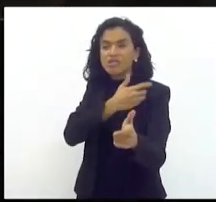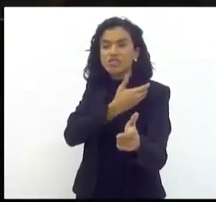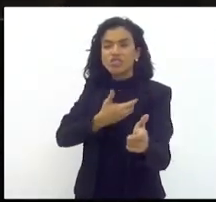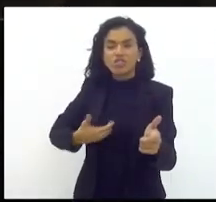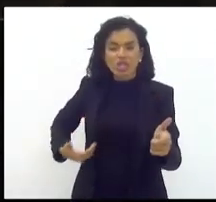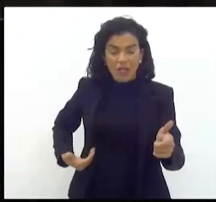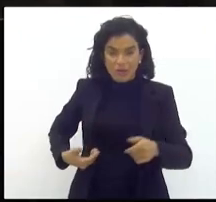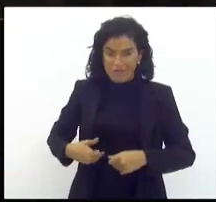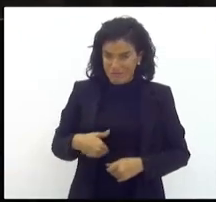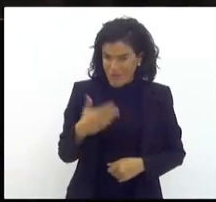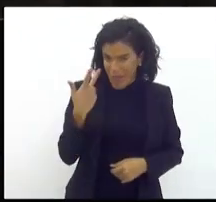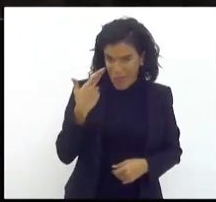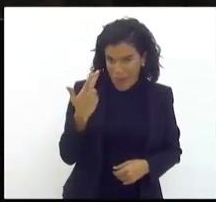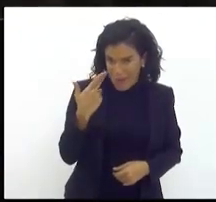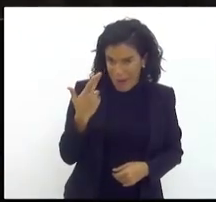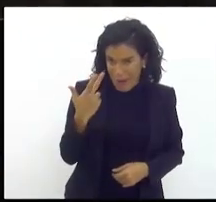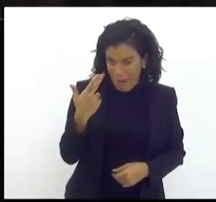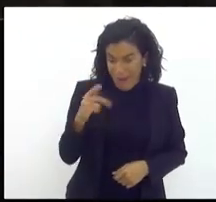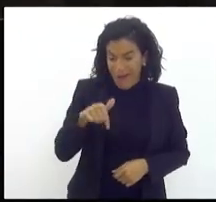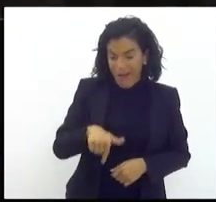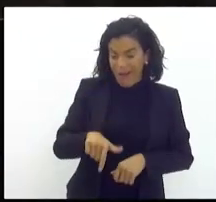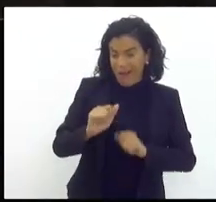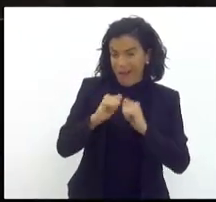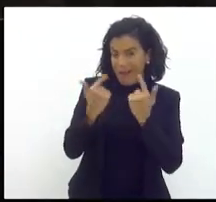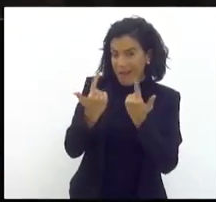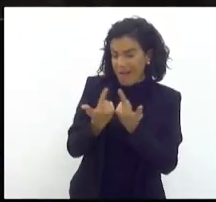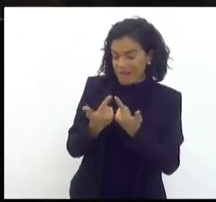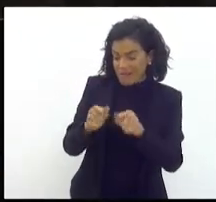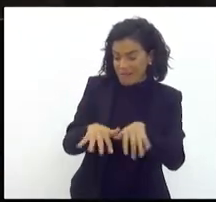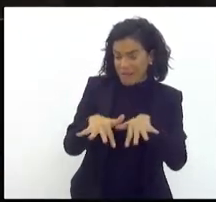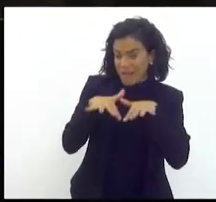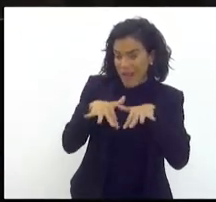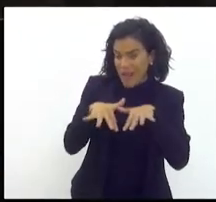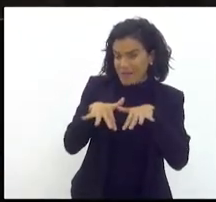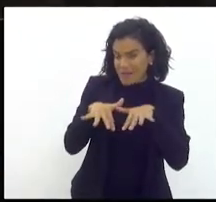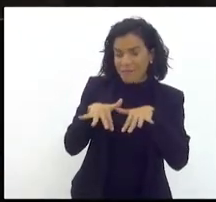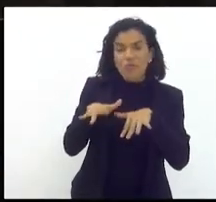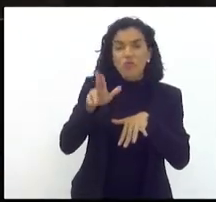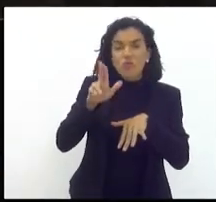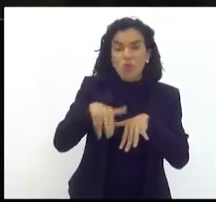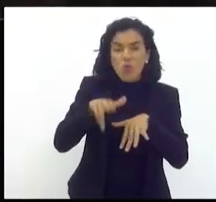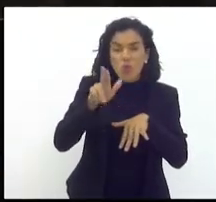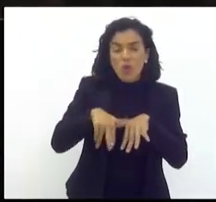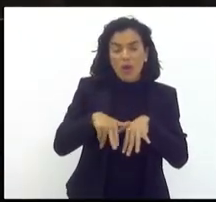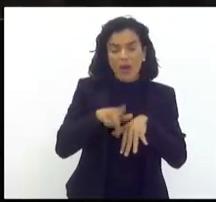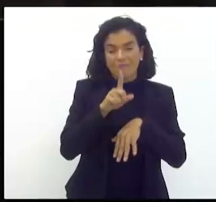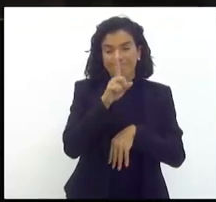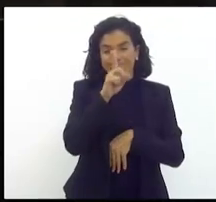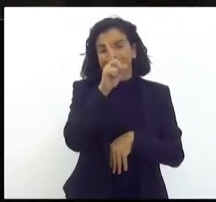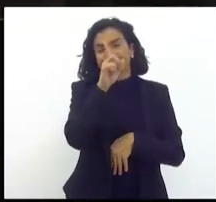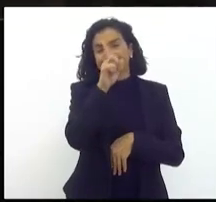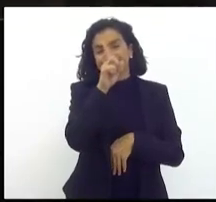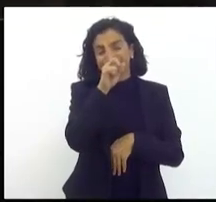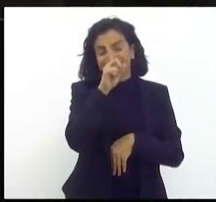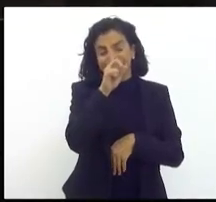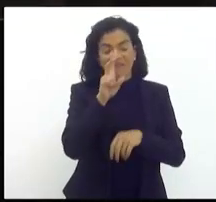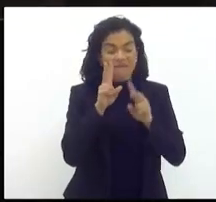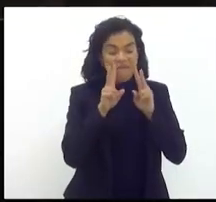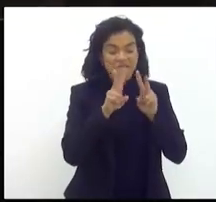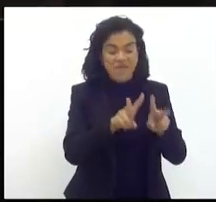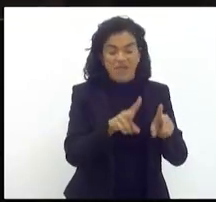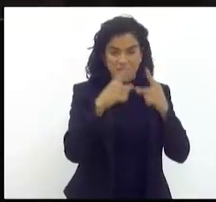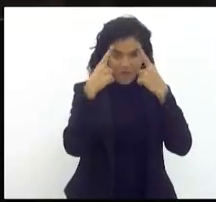acharemos normal essa casa não se silenciaria de Diante de tamanha violência